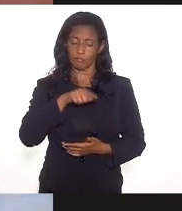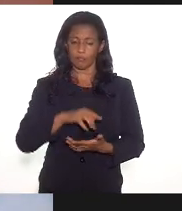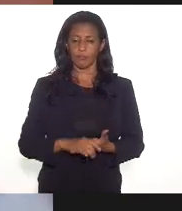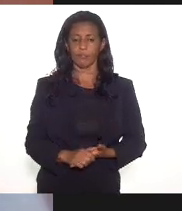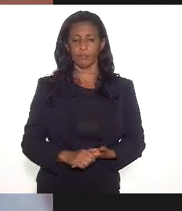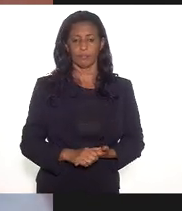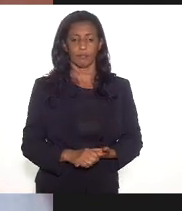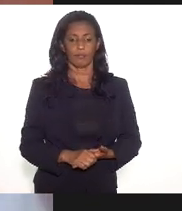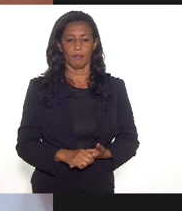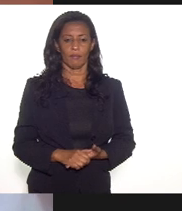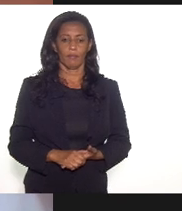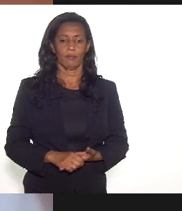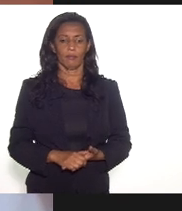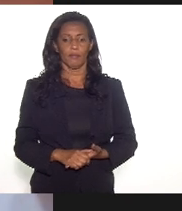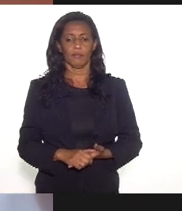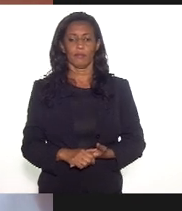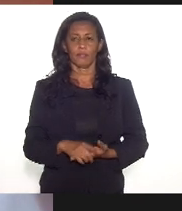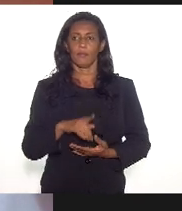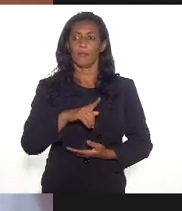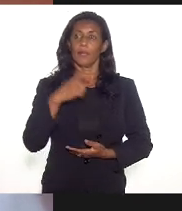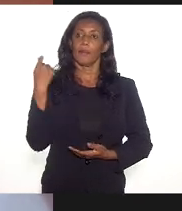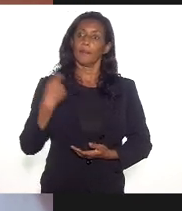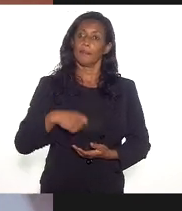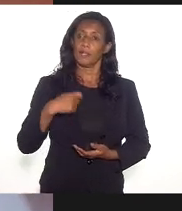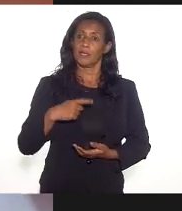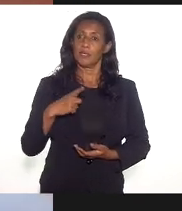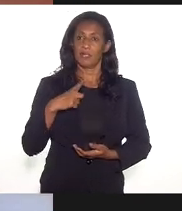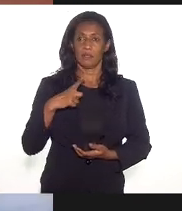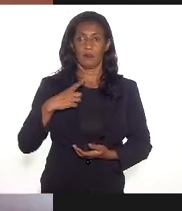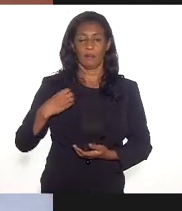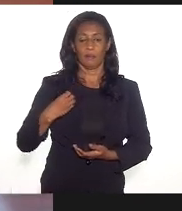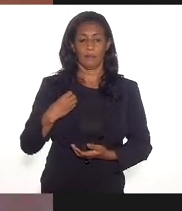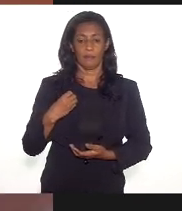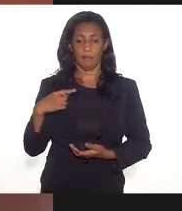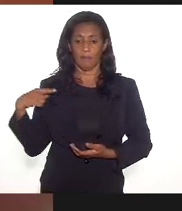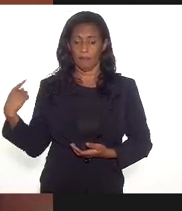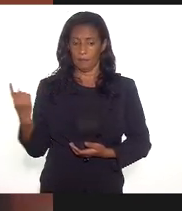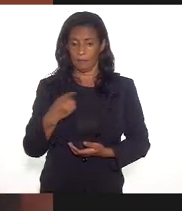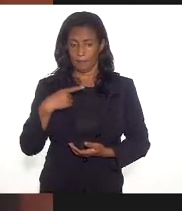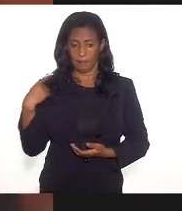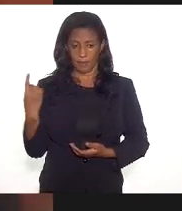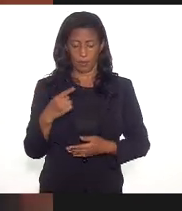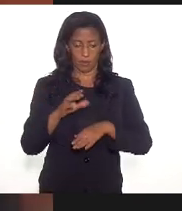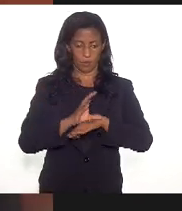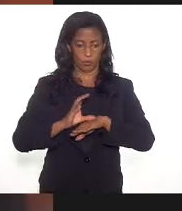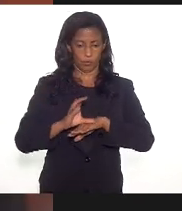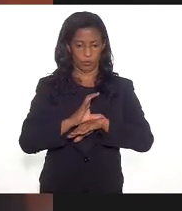impostos, elas têm que ser trazidas para a nossa Constituição